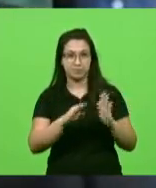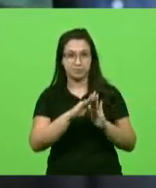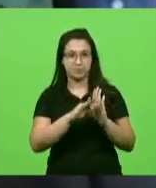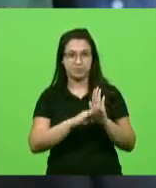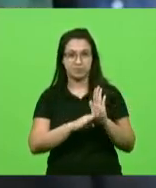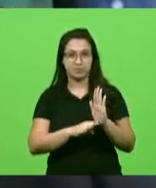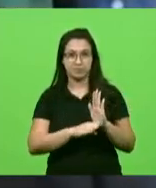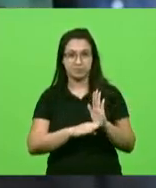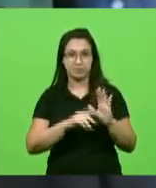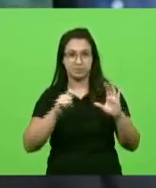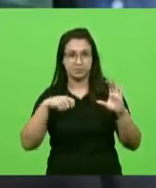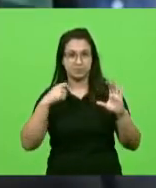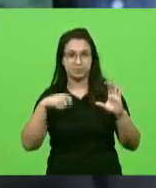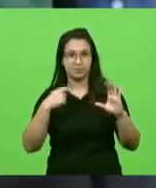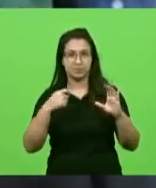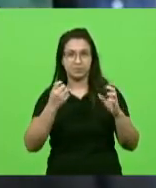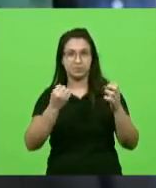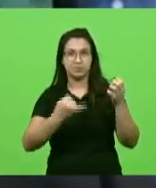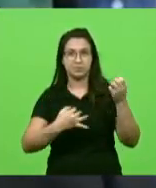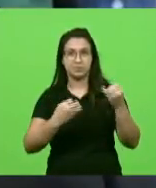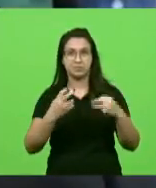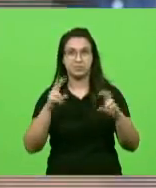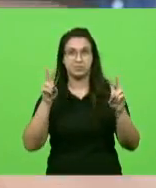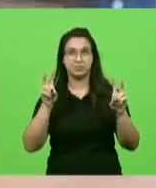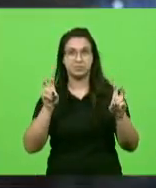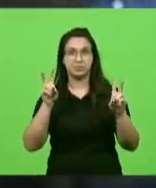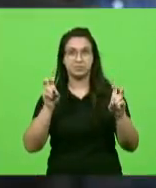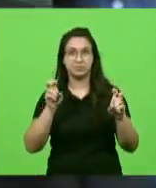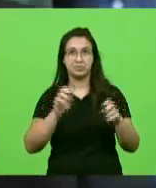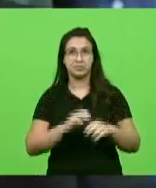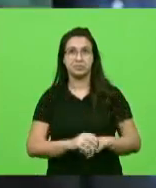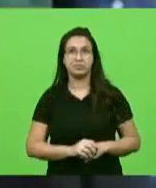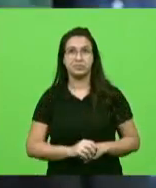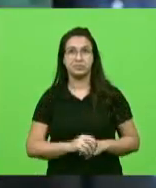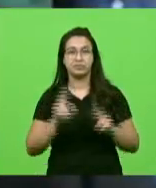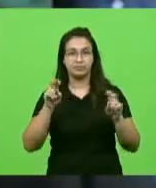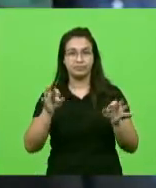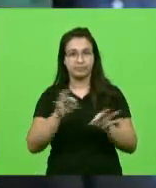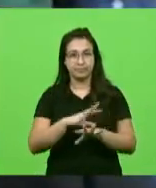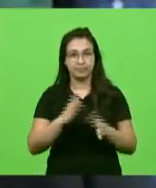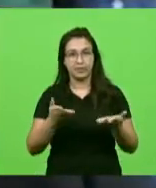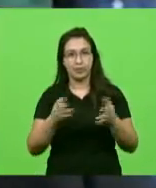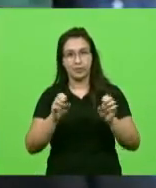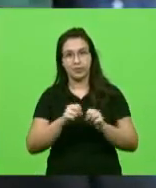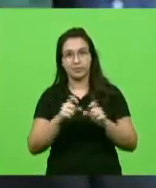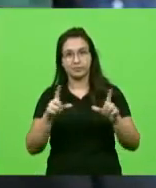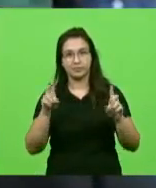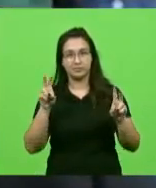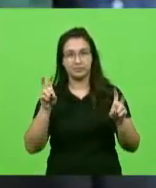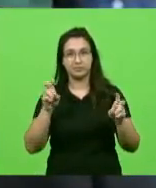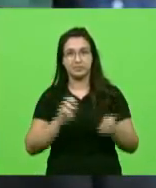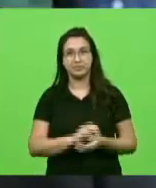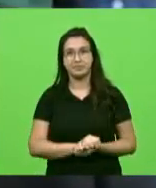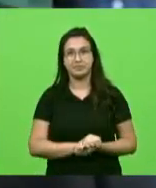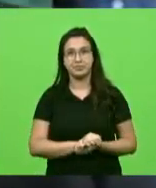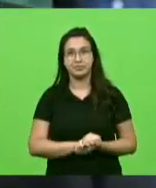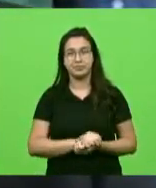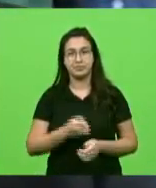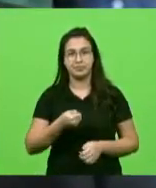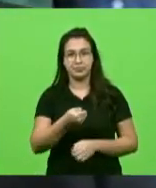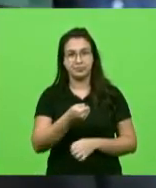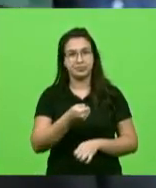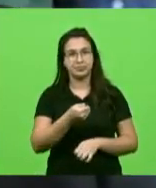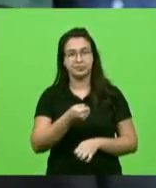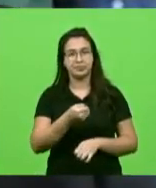do depoimento do "também eu quero churrasco e abraços jogo procurador-geral do Ministério Público